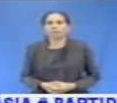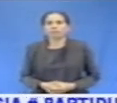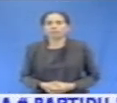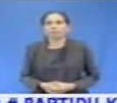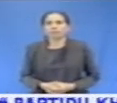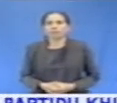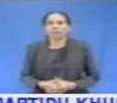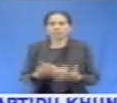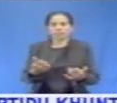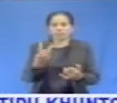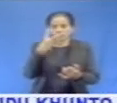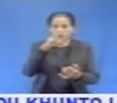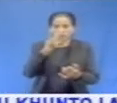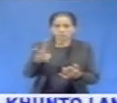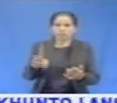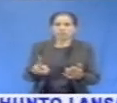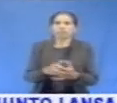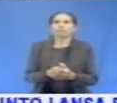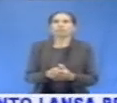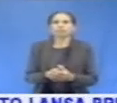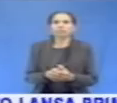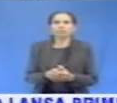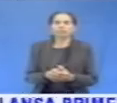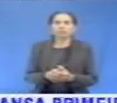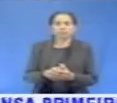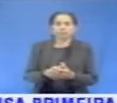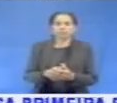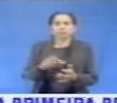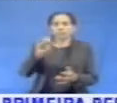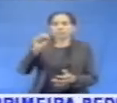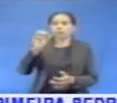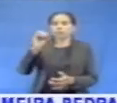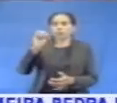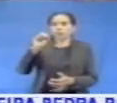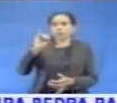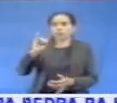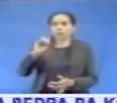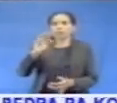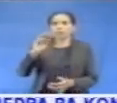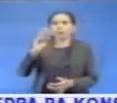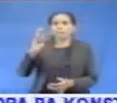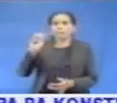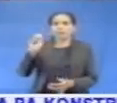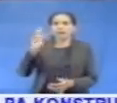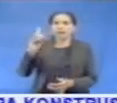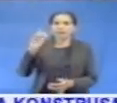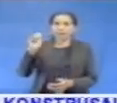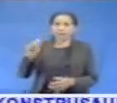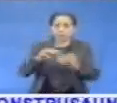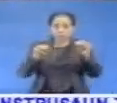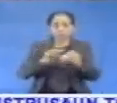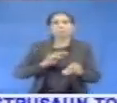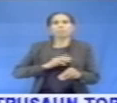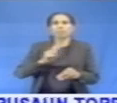Durante visita ao posto administrativo La Clubar, Soibada, no Laclo, município Manatutu, inclui posto